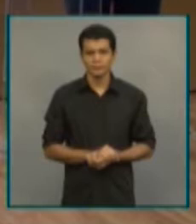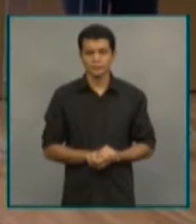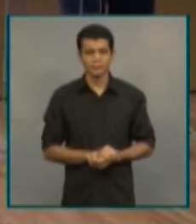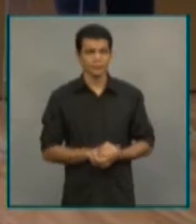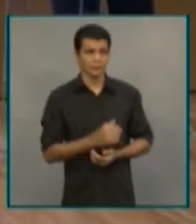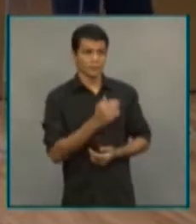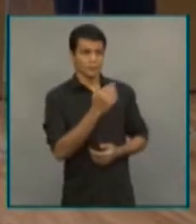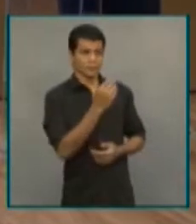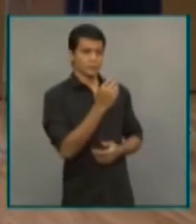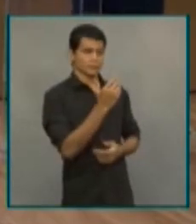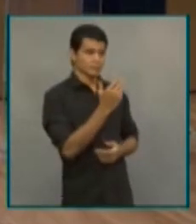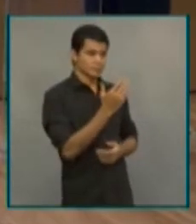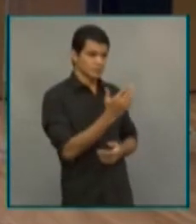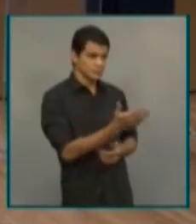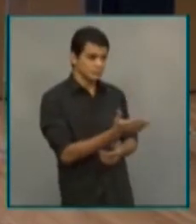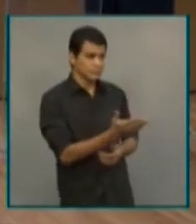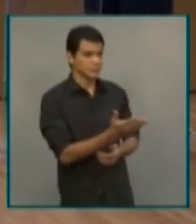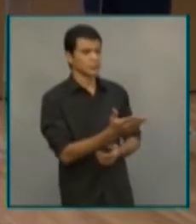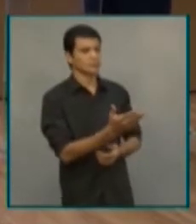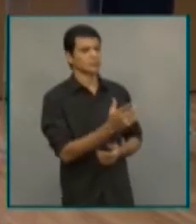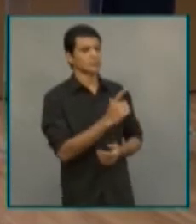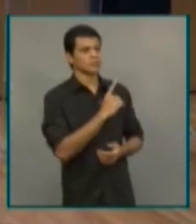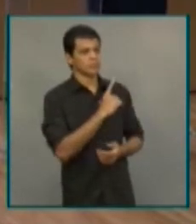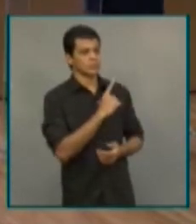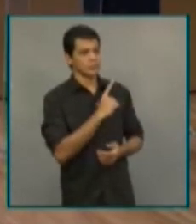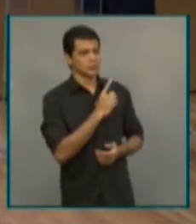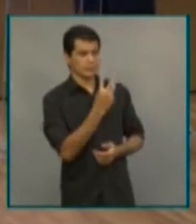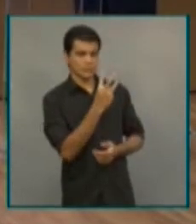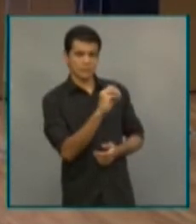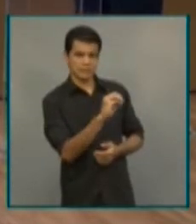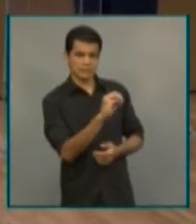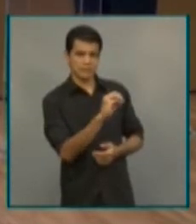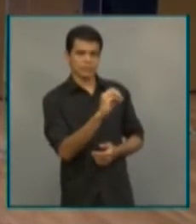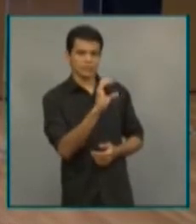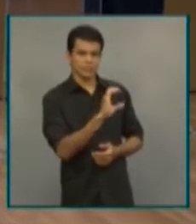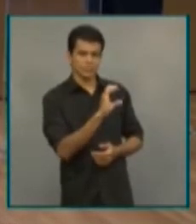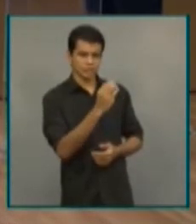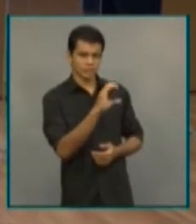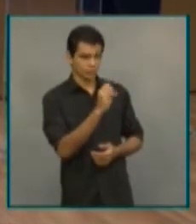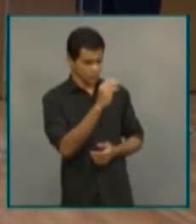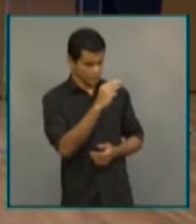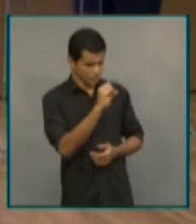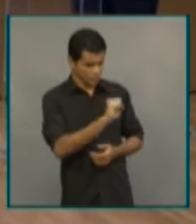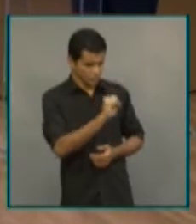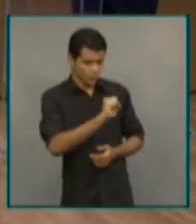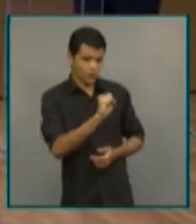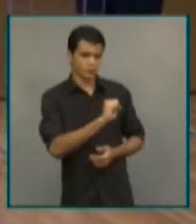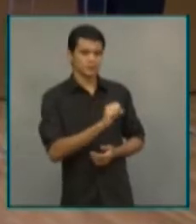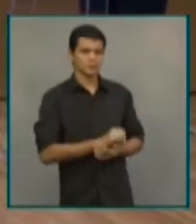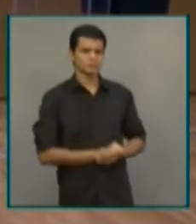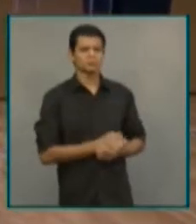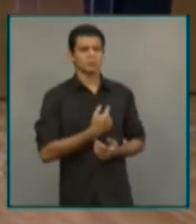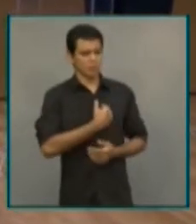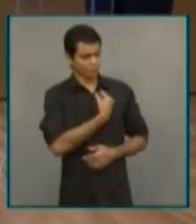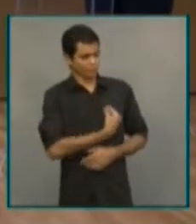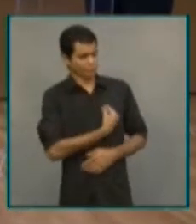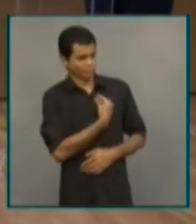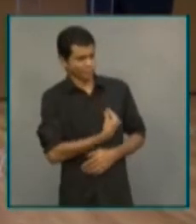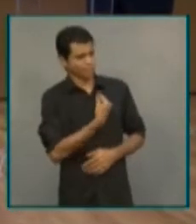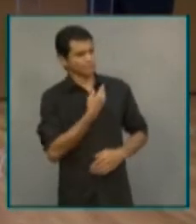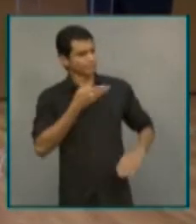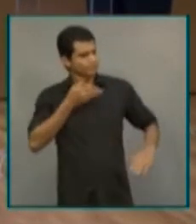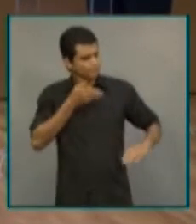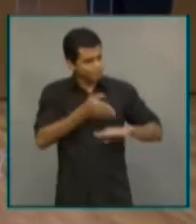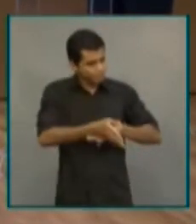A candidata Roberta Vasques terá 30 segundos para a tréplica. Estive presente e